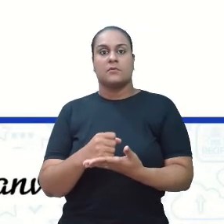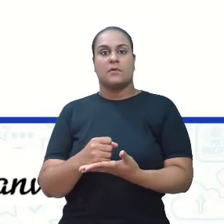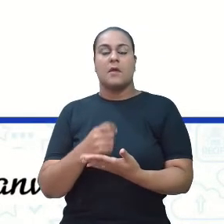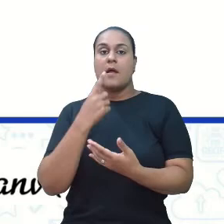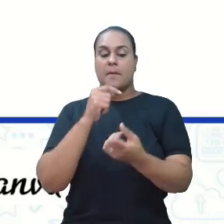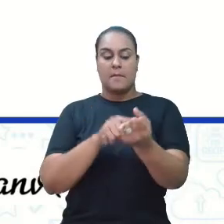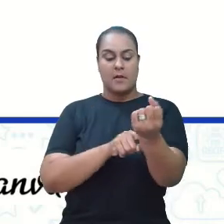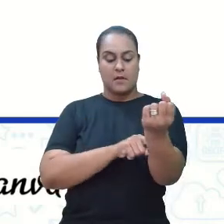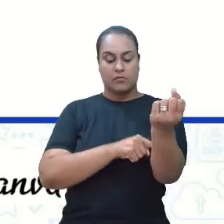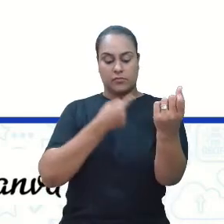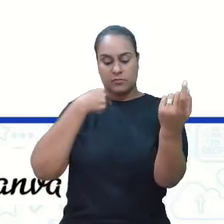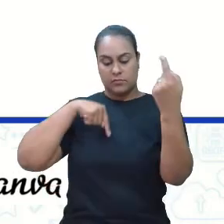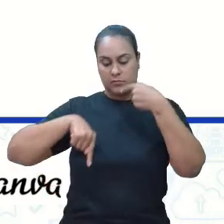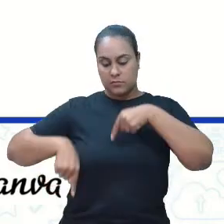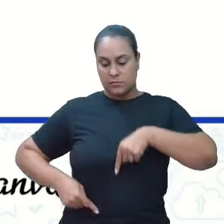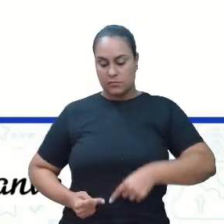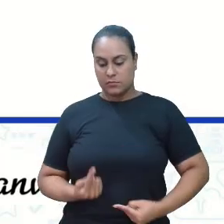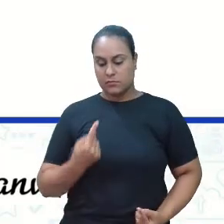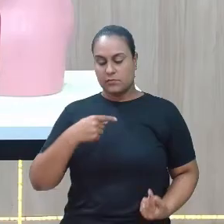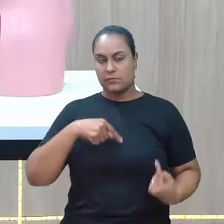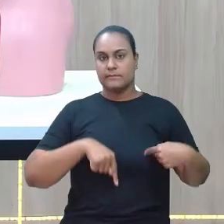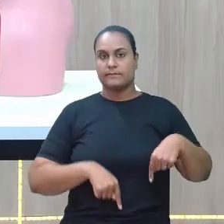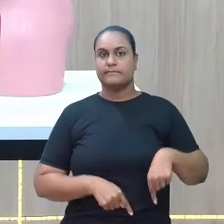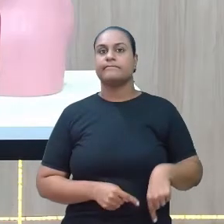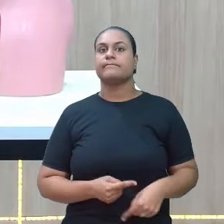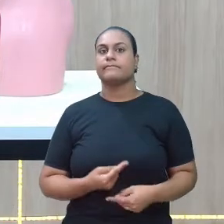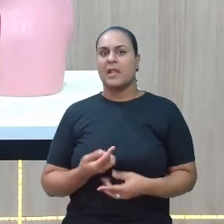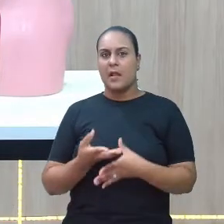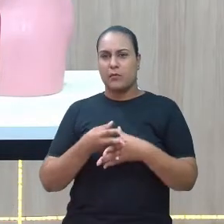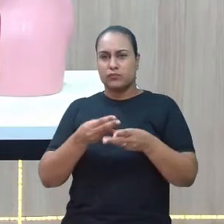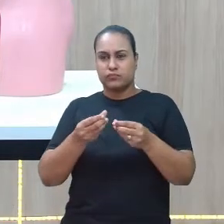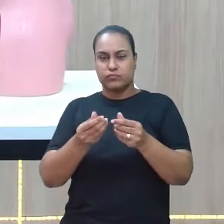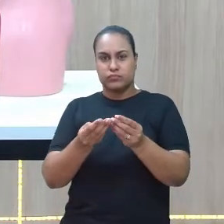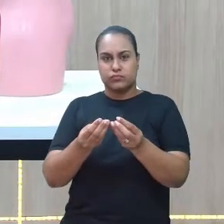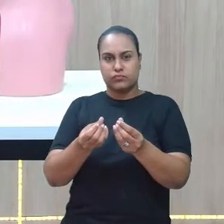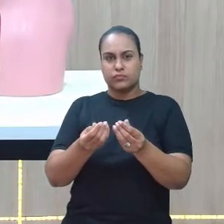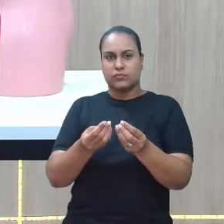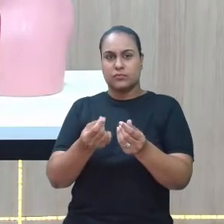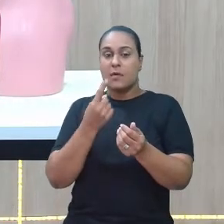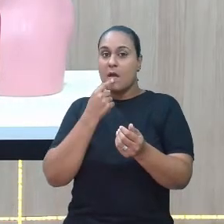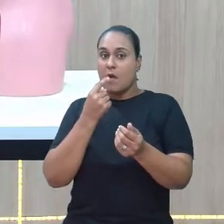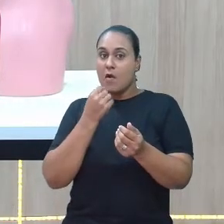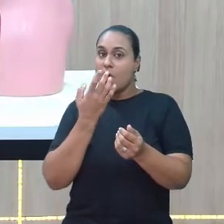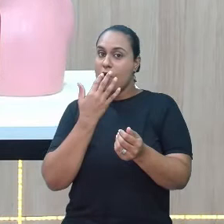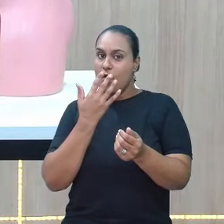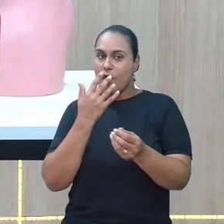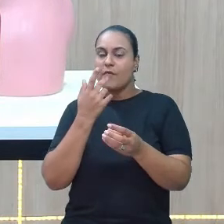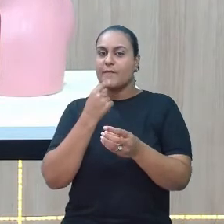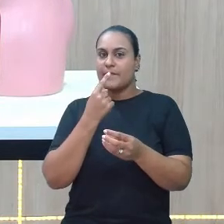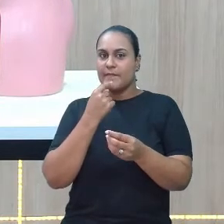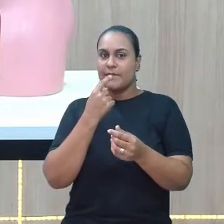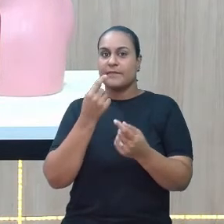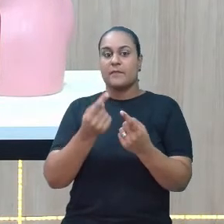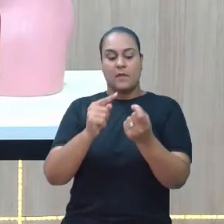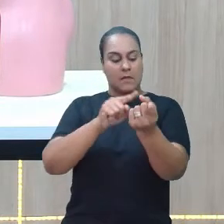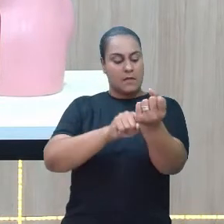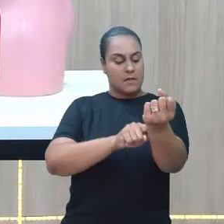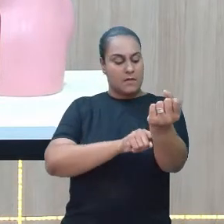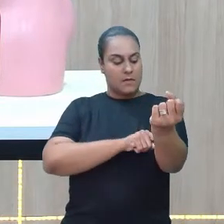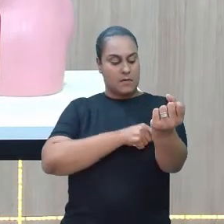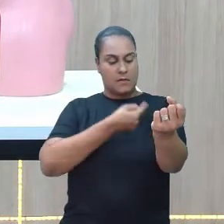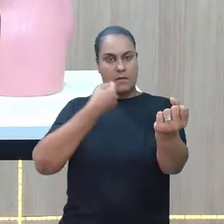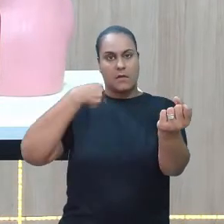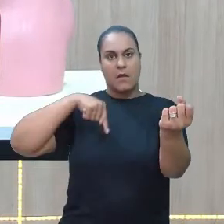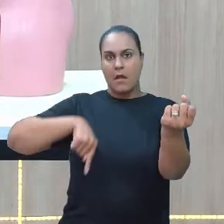sangue circule. O sangue, ele é um fluido viscoso, ele é de cor avermelhada, circula por todo o